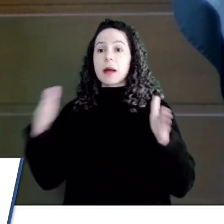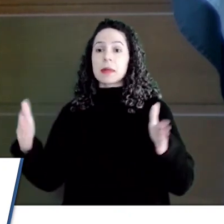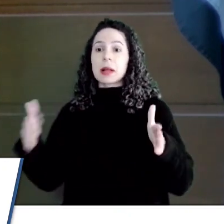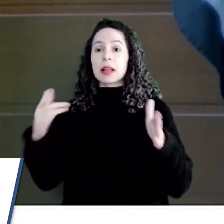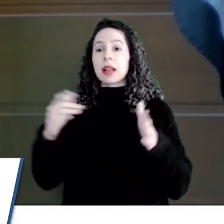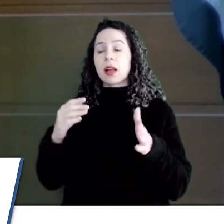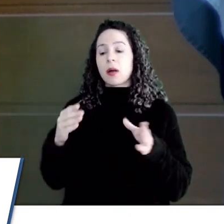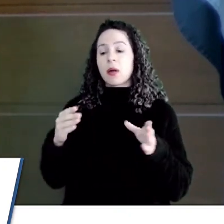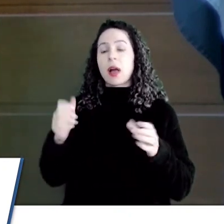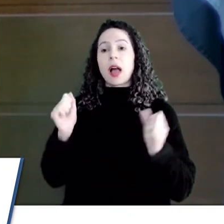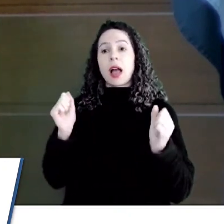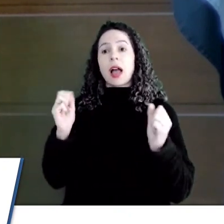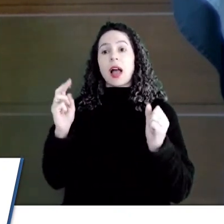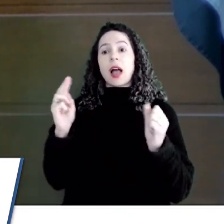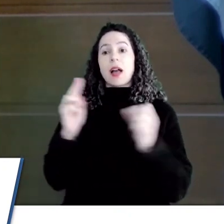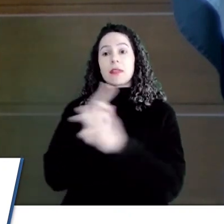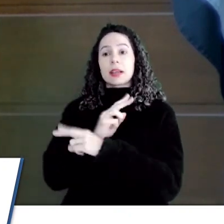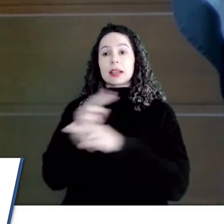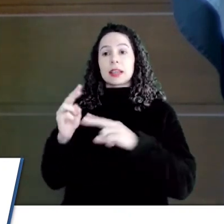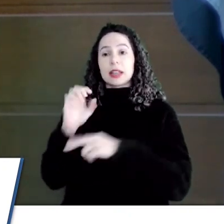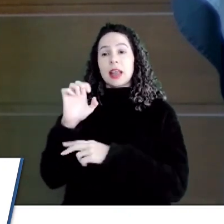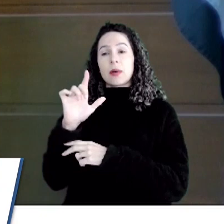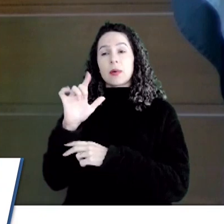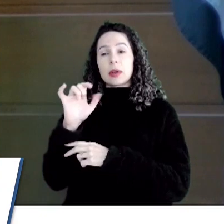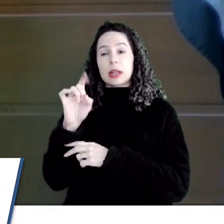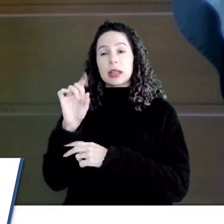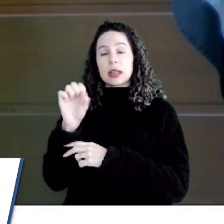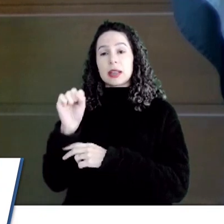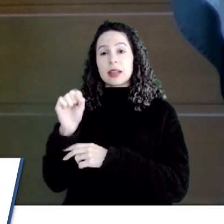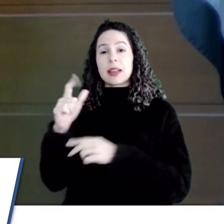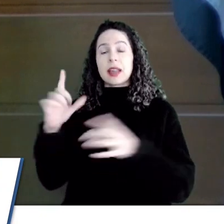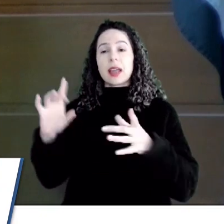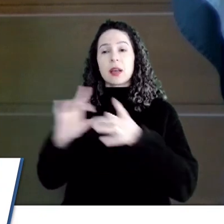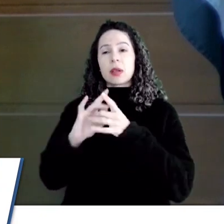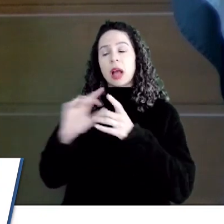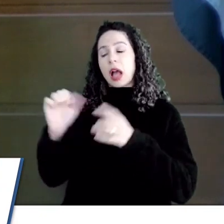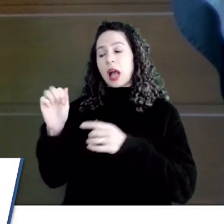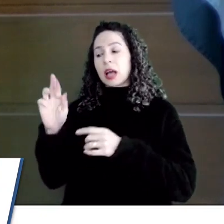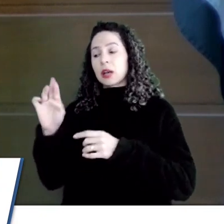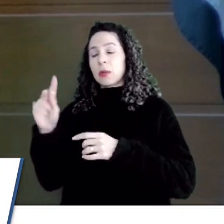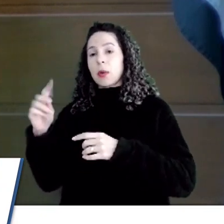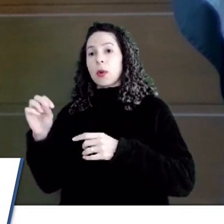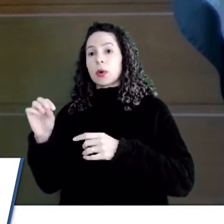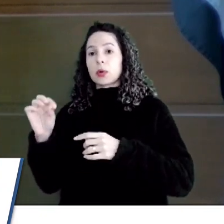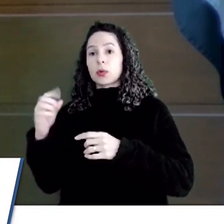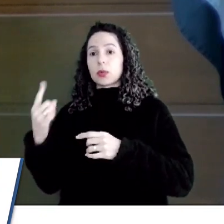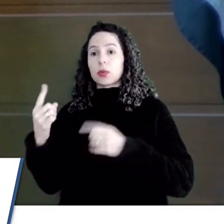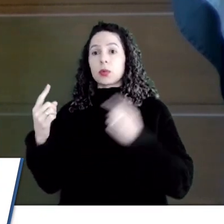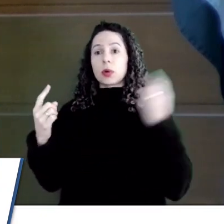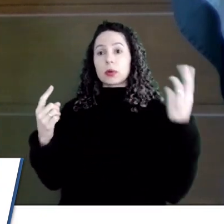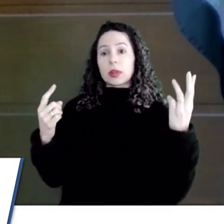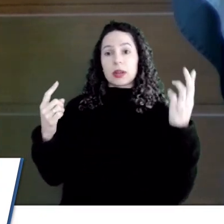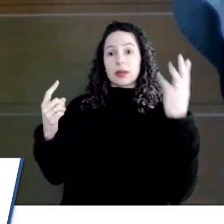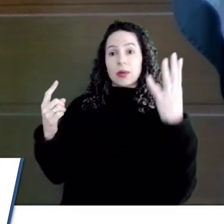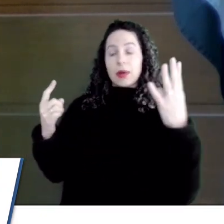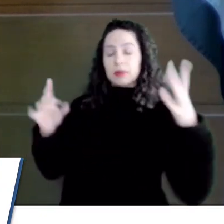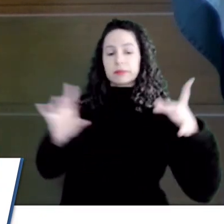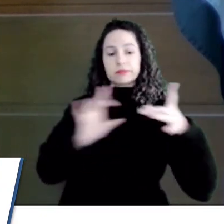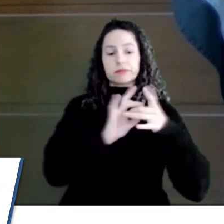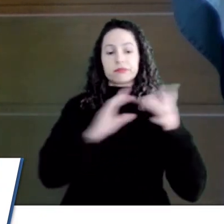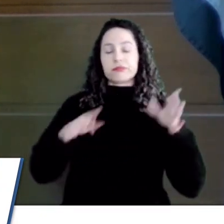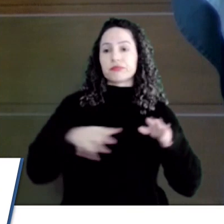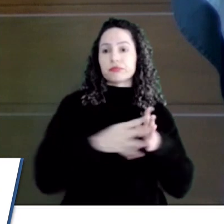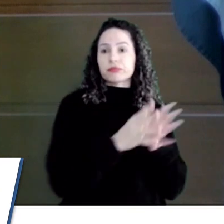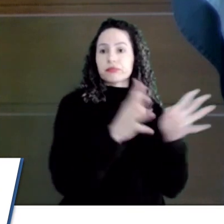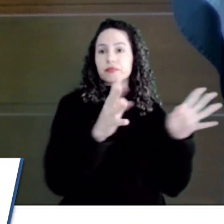Coelho, que é um fluxo que liga lá o aeroporto 1, o aeroporto 3 e 4, que a gente sabe que é dessa obra que ele vem